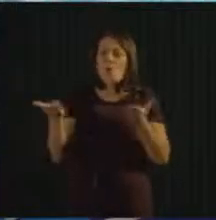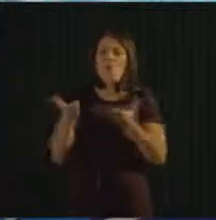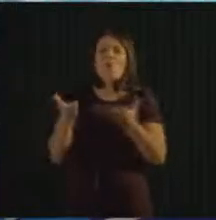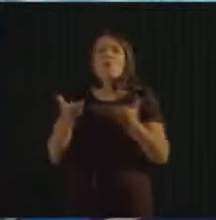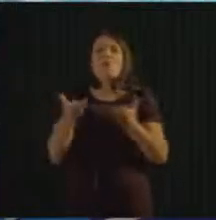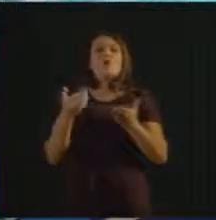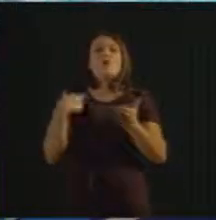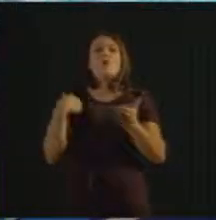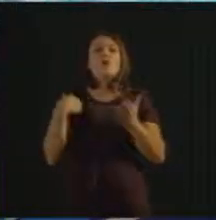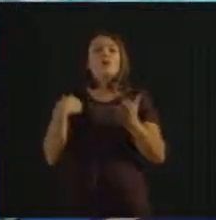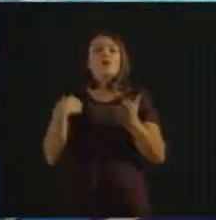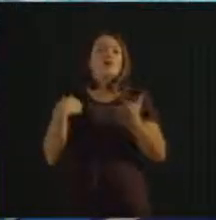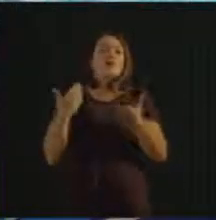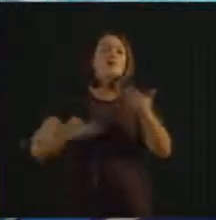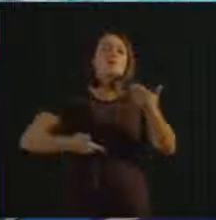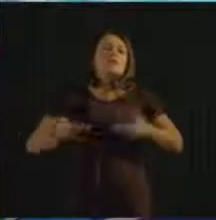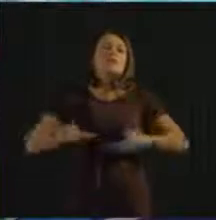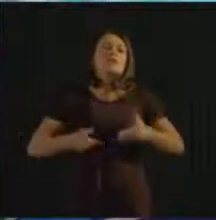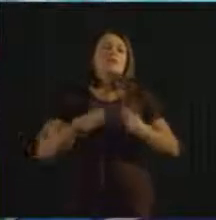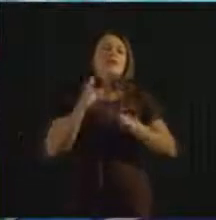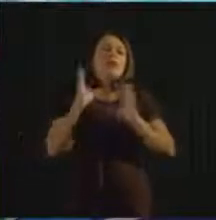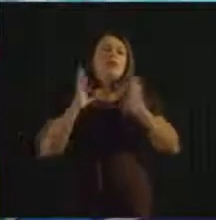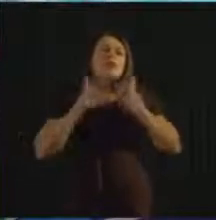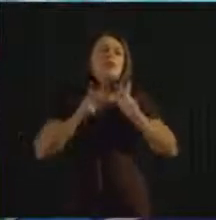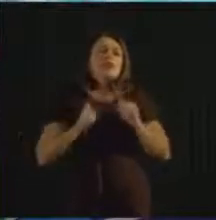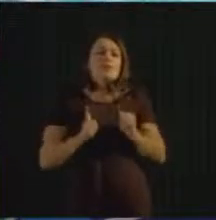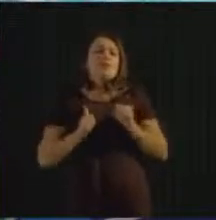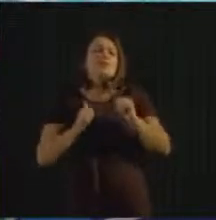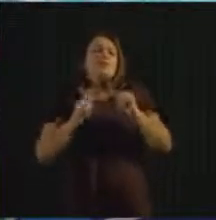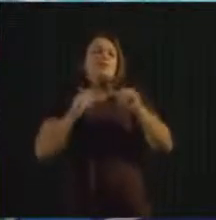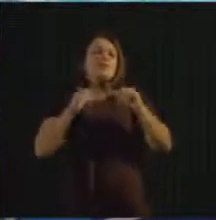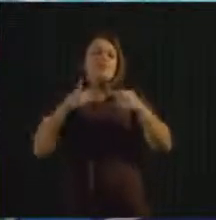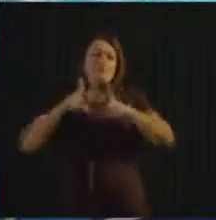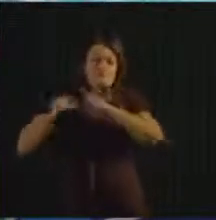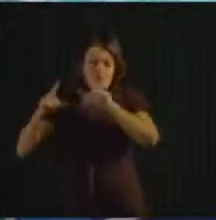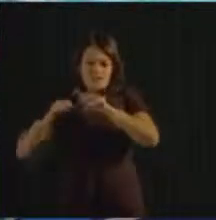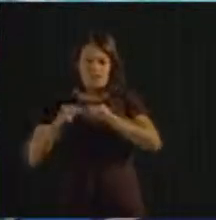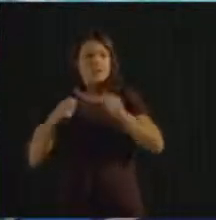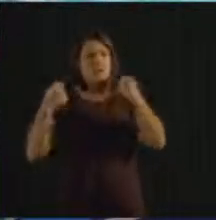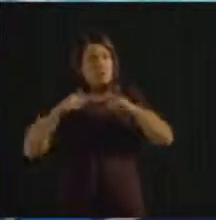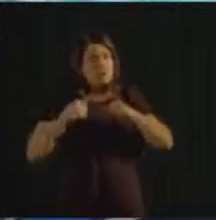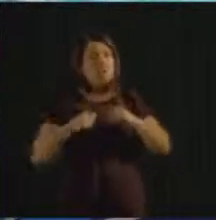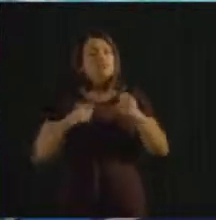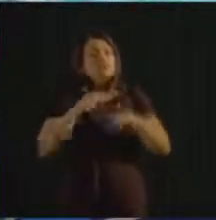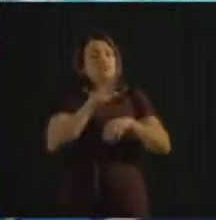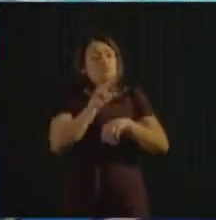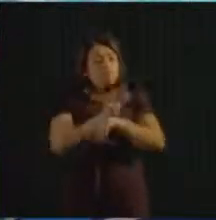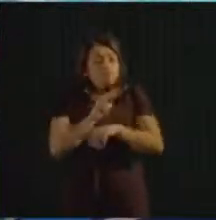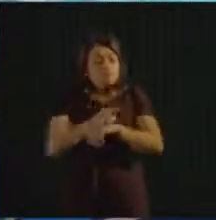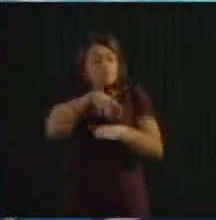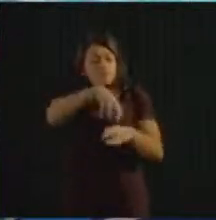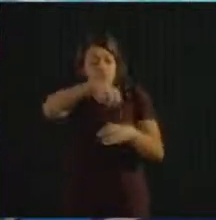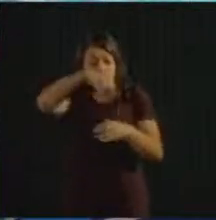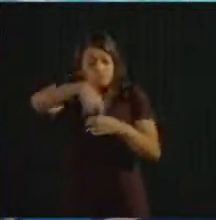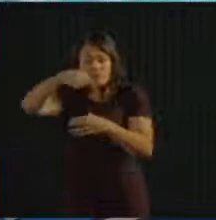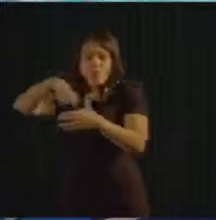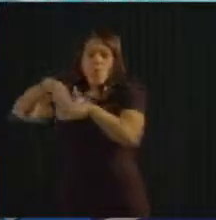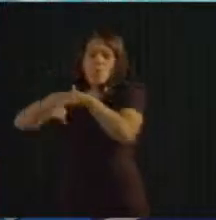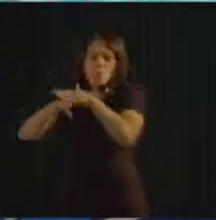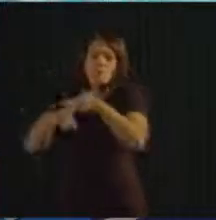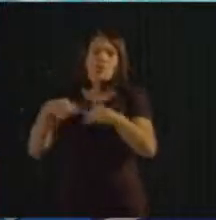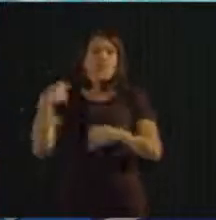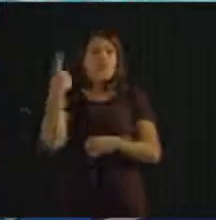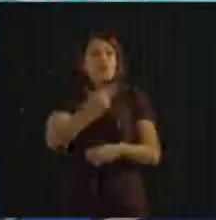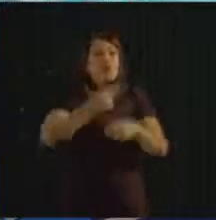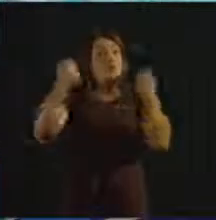Limpeza Urbana aqui do Distrito Federal vai ter que se adequar a isso. Então, eu fico contente por isso. Agora, não é uma coisa fácil. Nós precisamos,